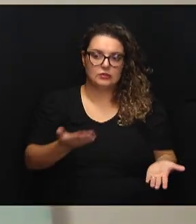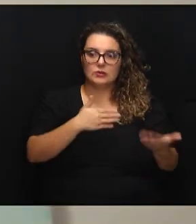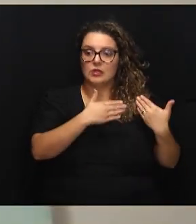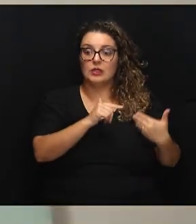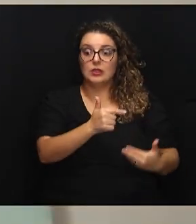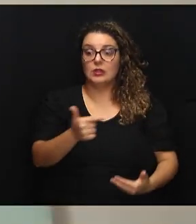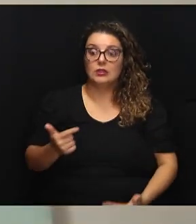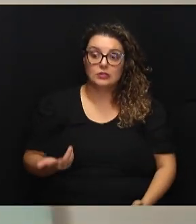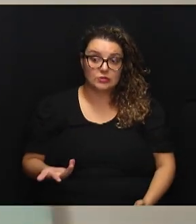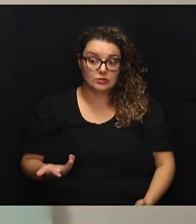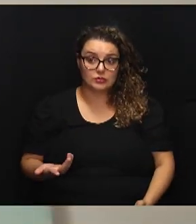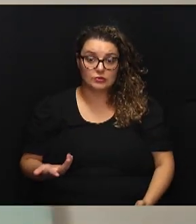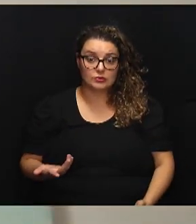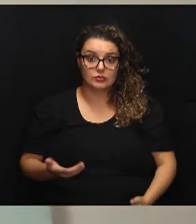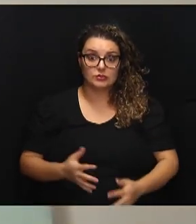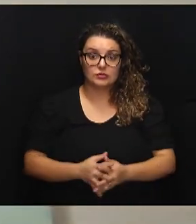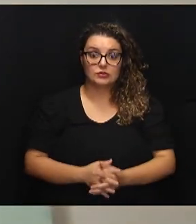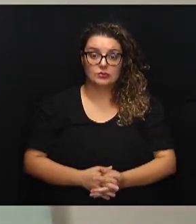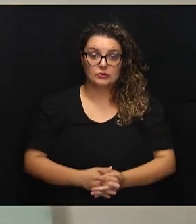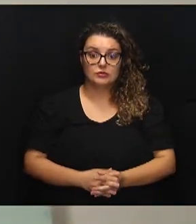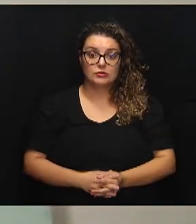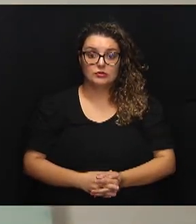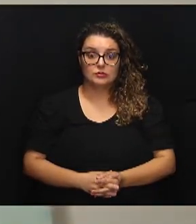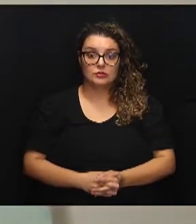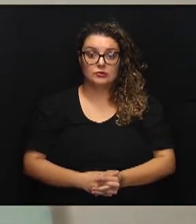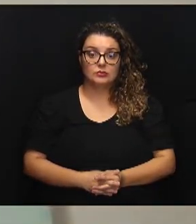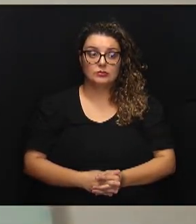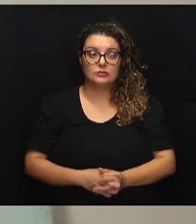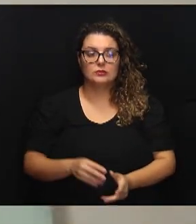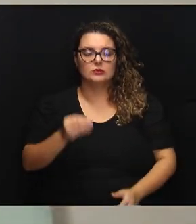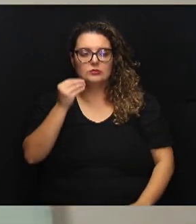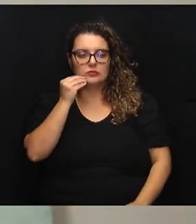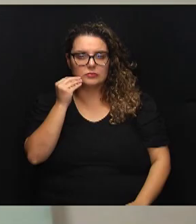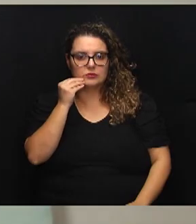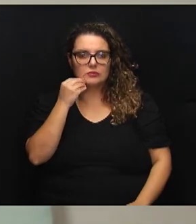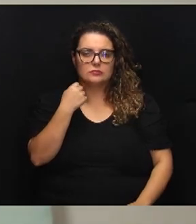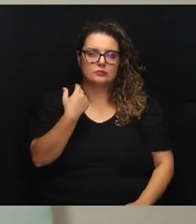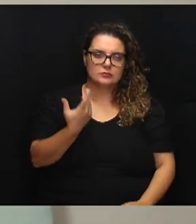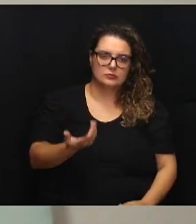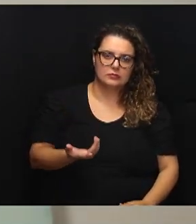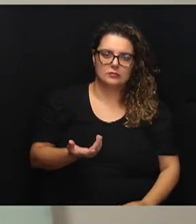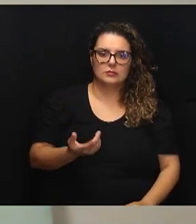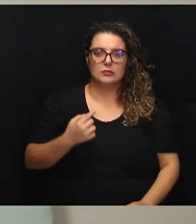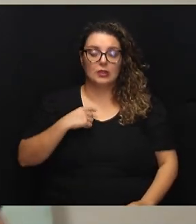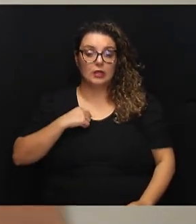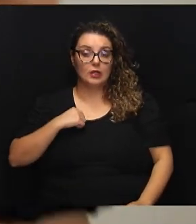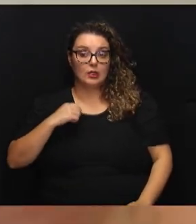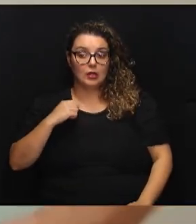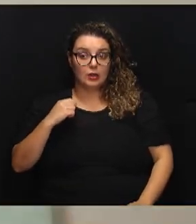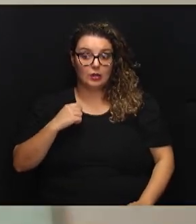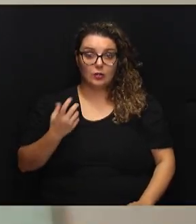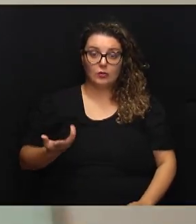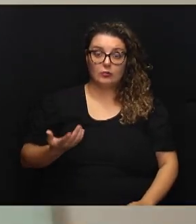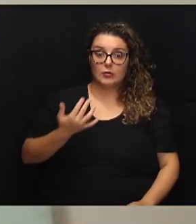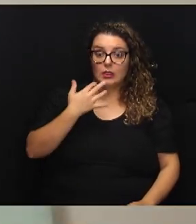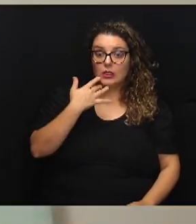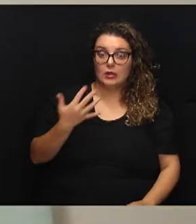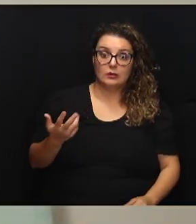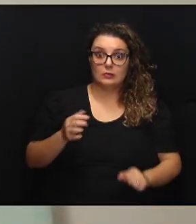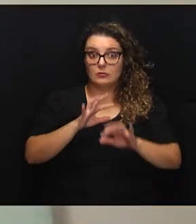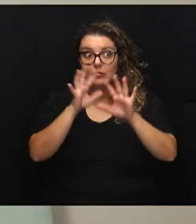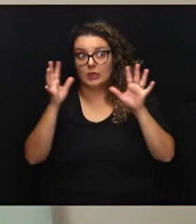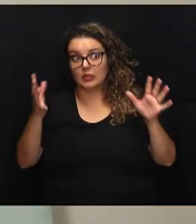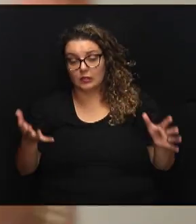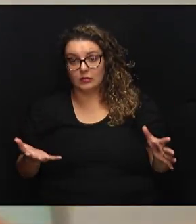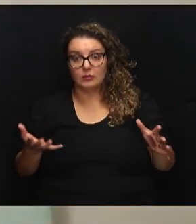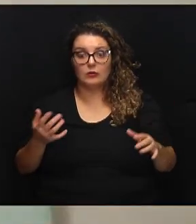não tinha, né, e então eles tentam trazer até pela a camisa com uma cor mais assim,